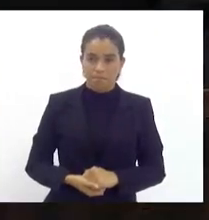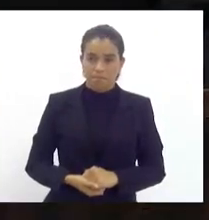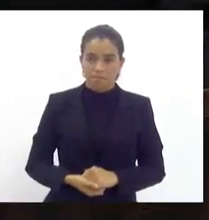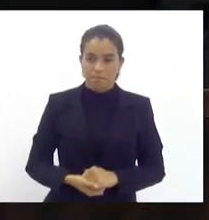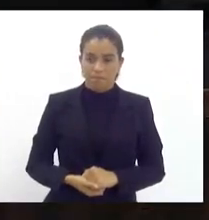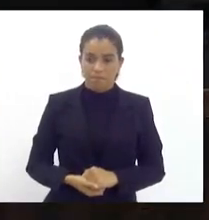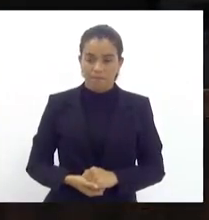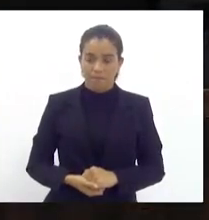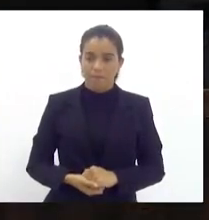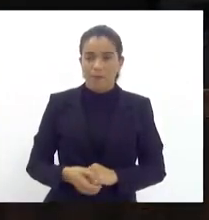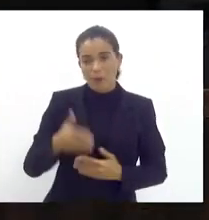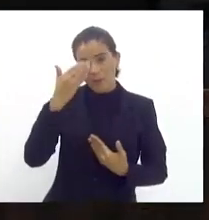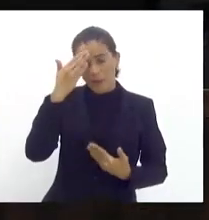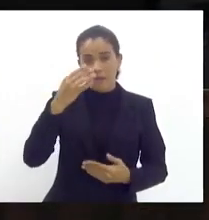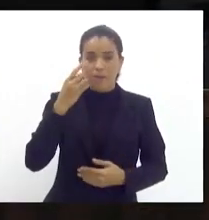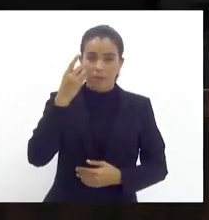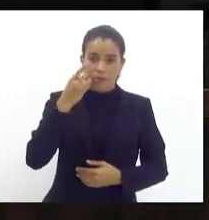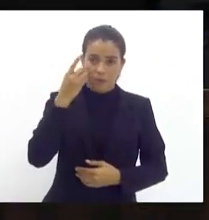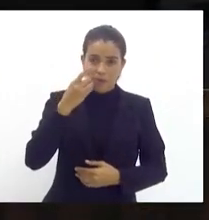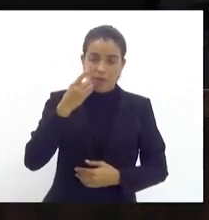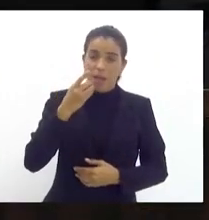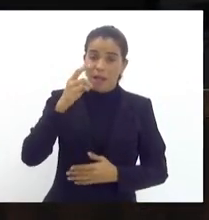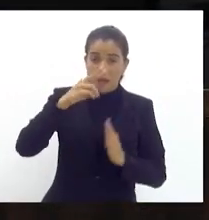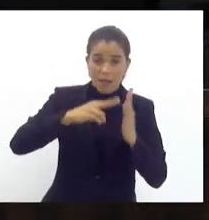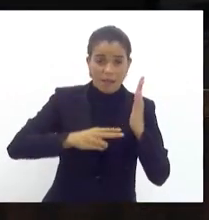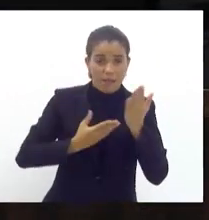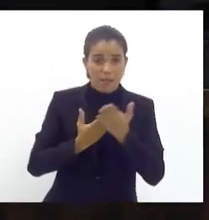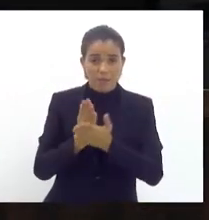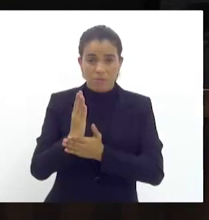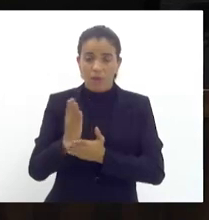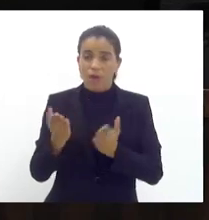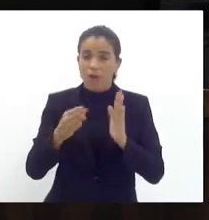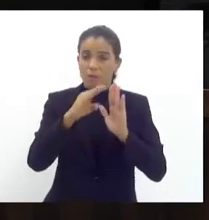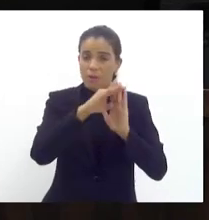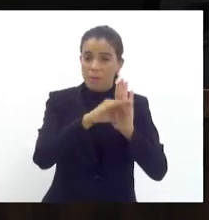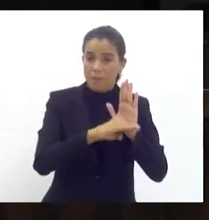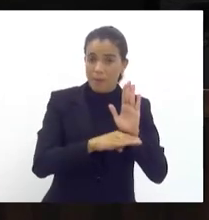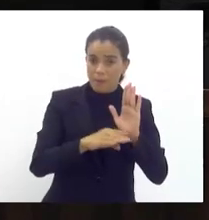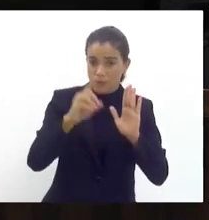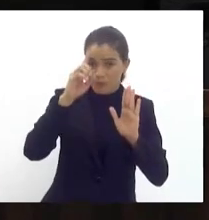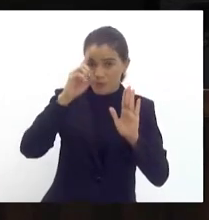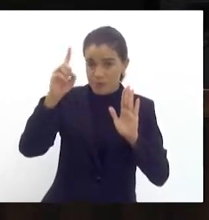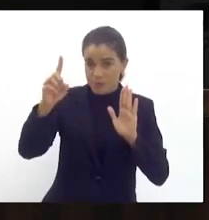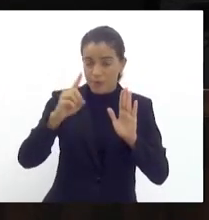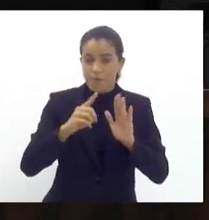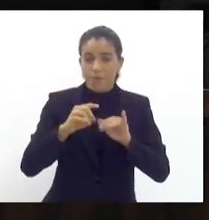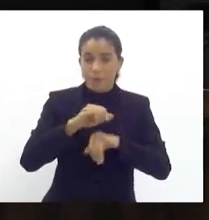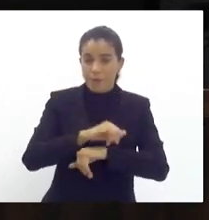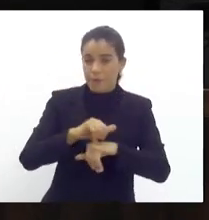Muito obrigado Deputado Renata Líder aprovada a ata passa-se a ordem do dia anuncio